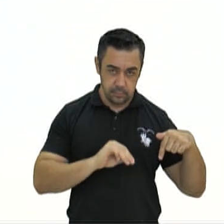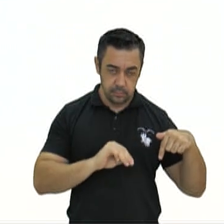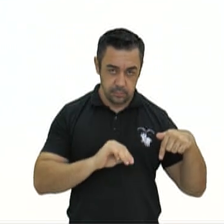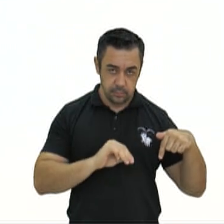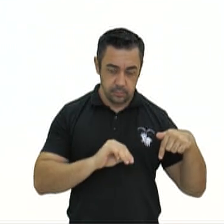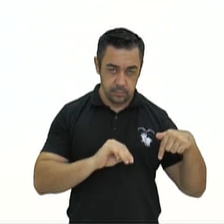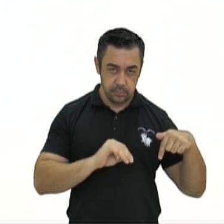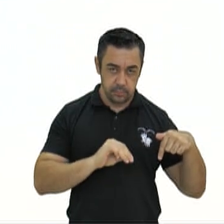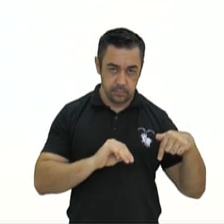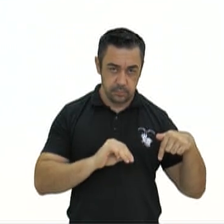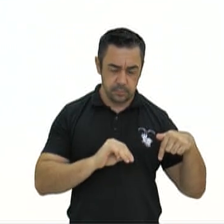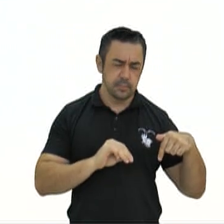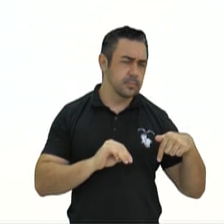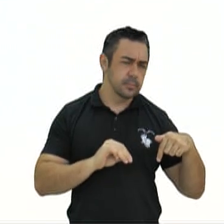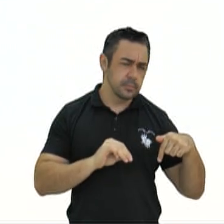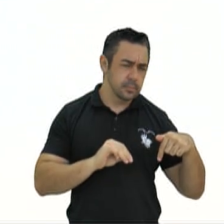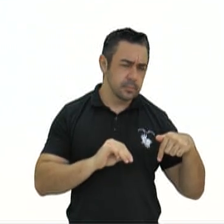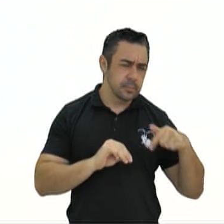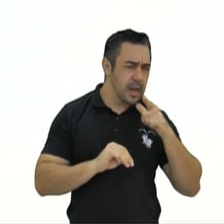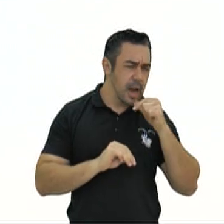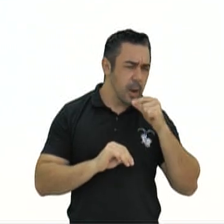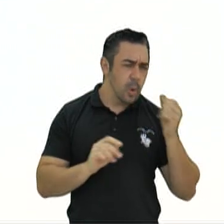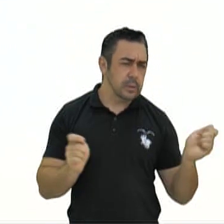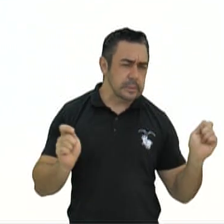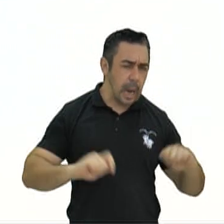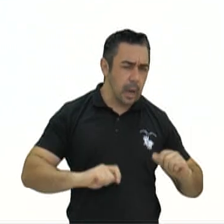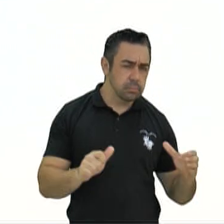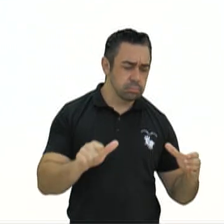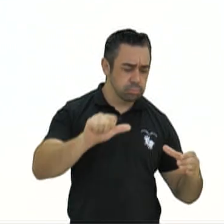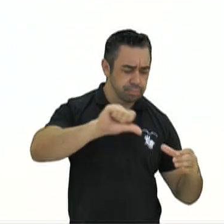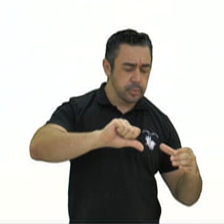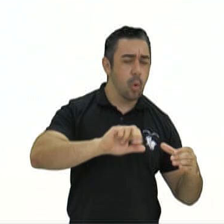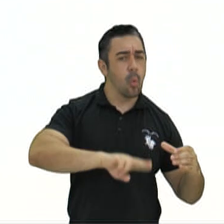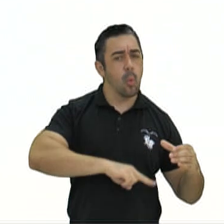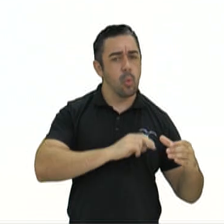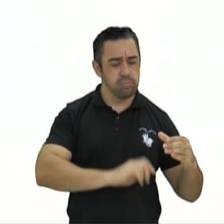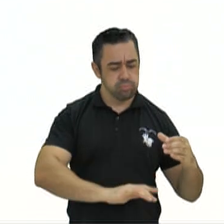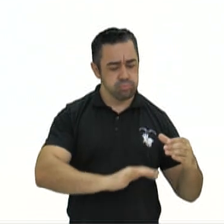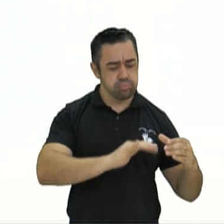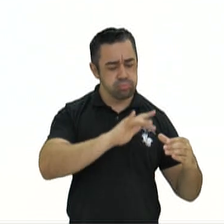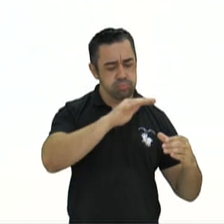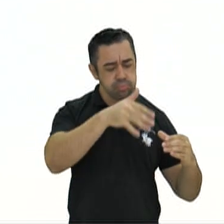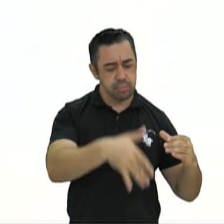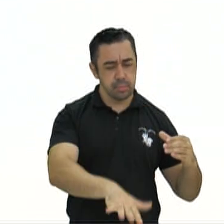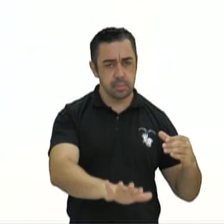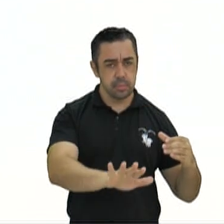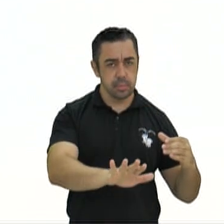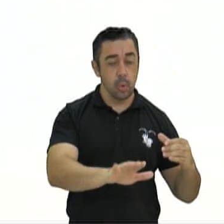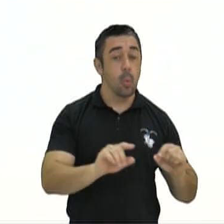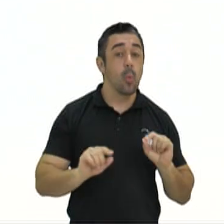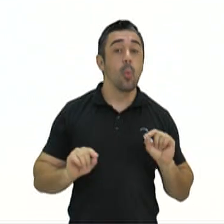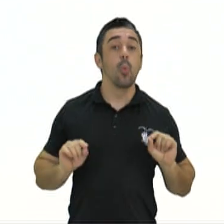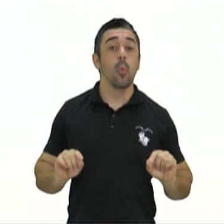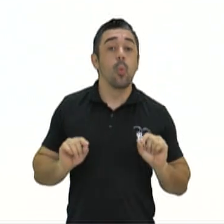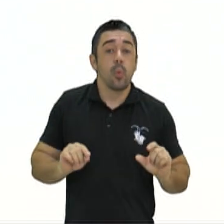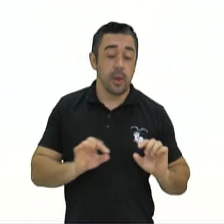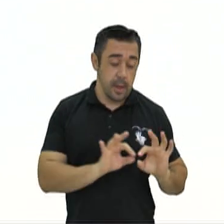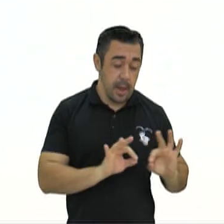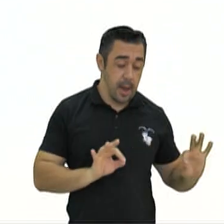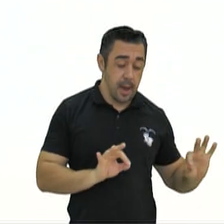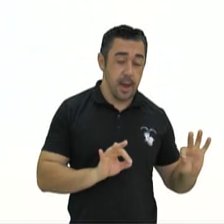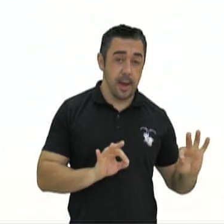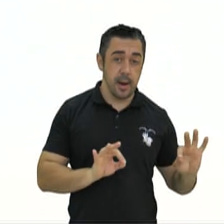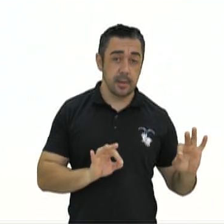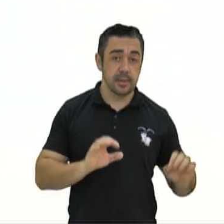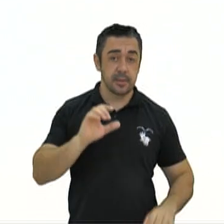pessoal, de 7 centímetros, a água caberá ou transbordará? O que é aresta? 7 centímetros. Vocês